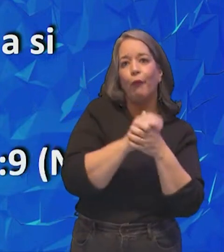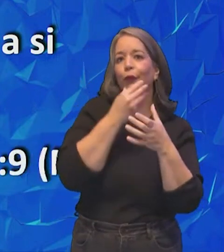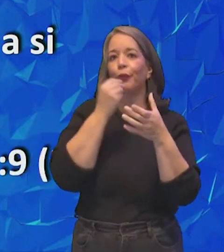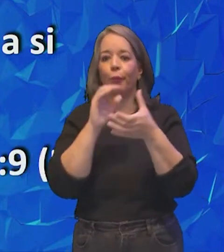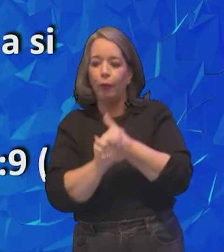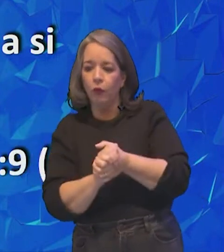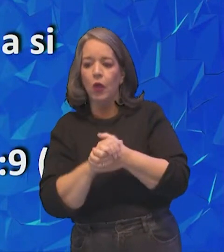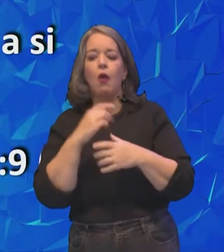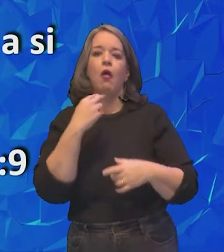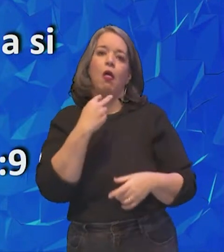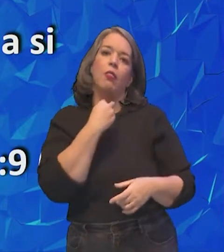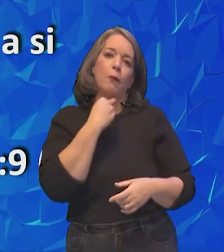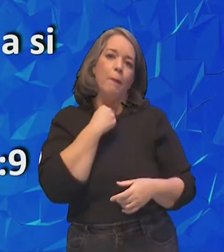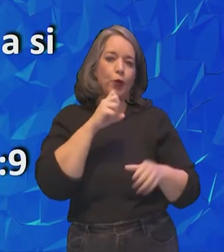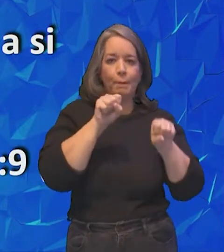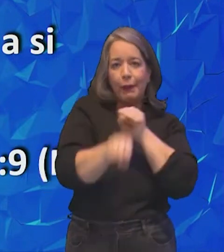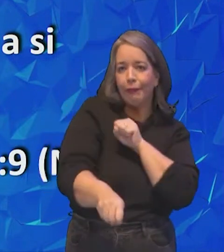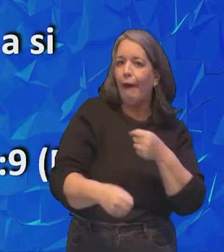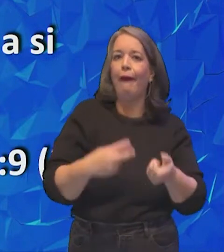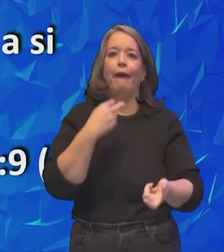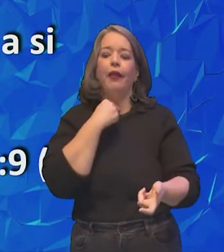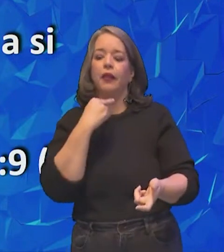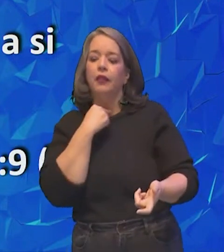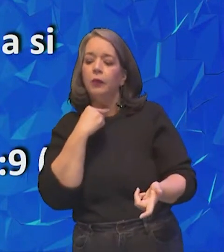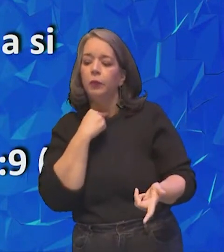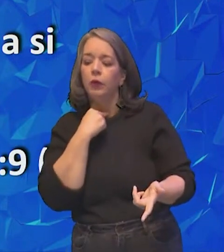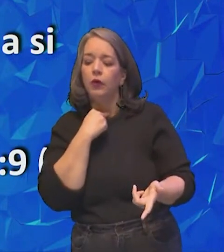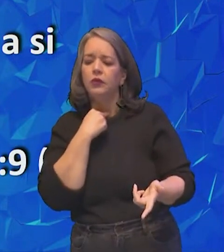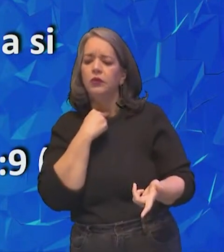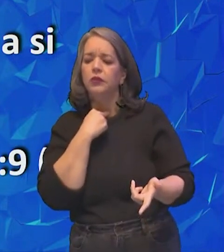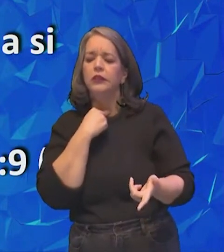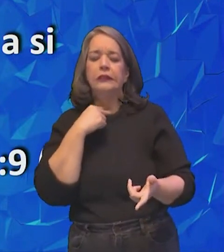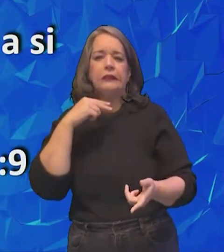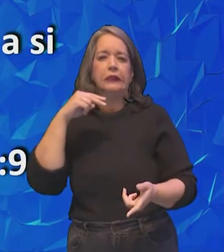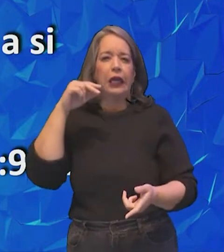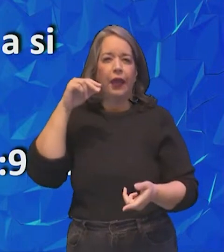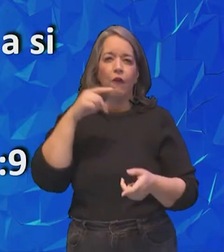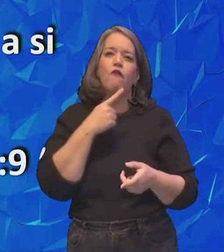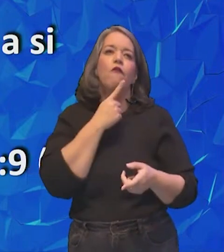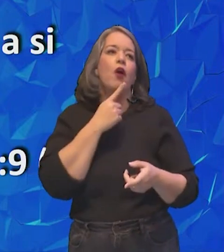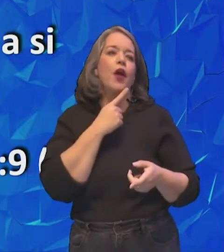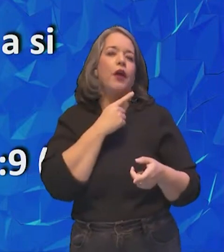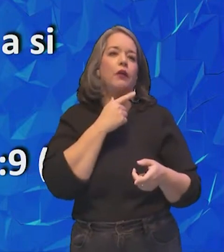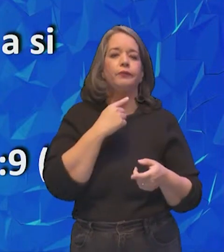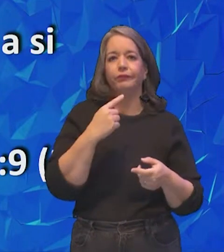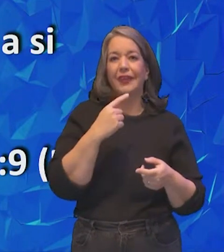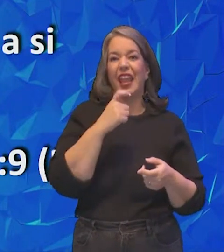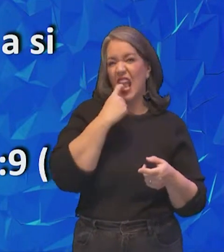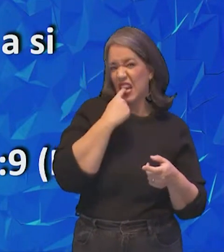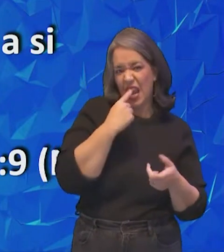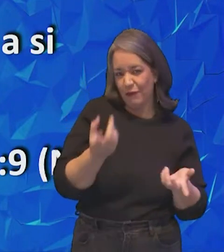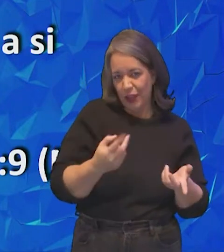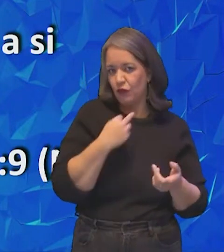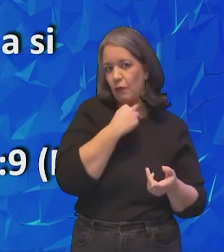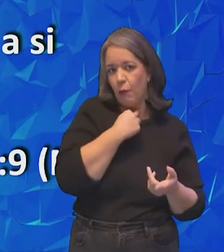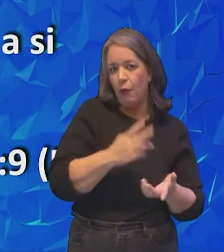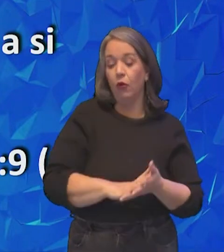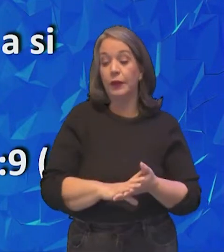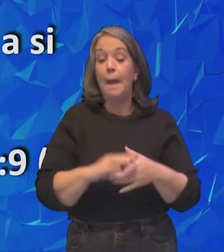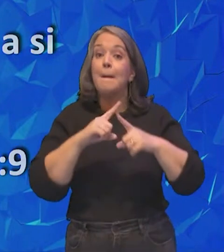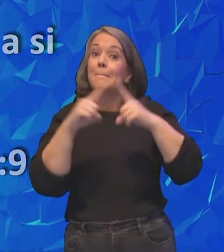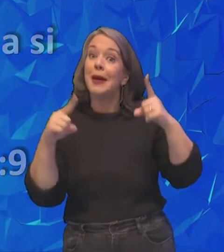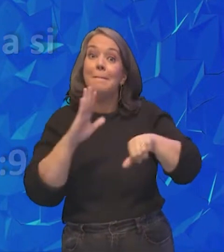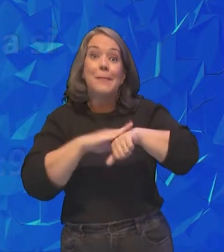houver, todos se resumem nesta palavra: ame o seu próximo como você ama a si mesmo. O amor